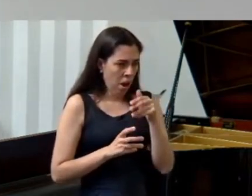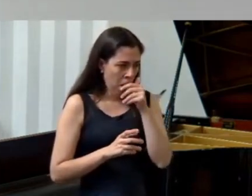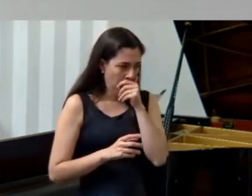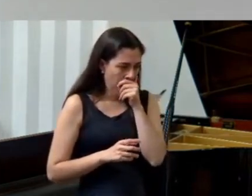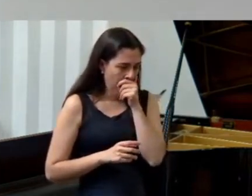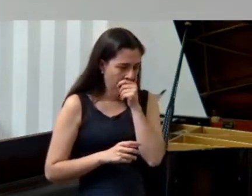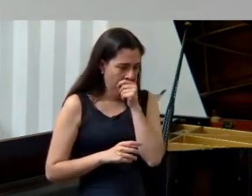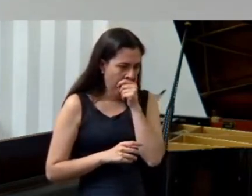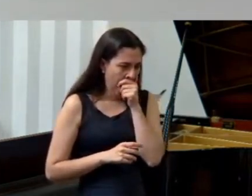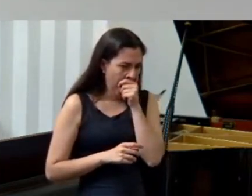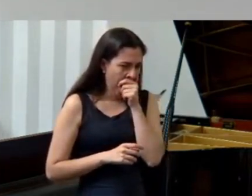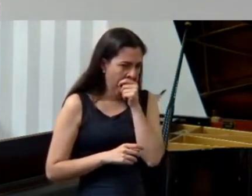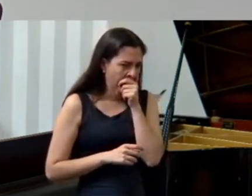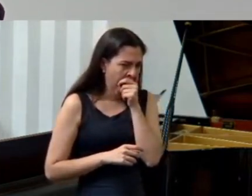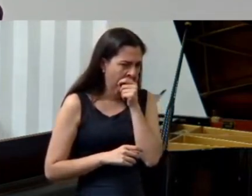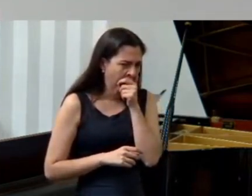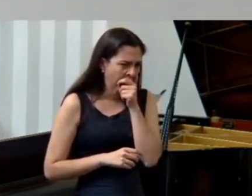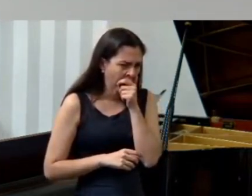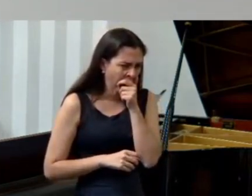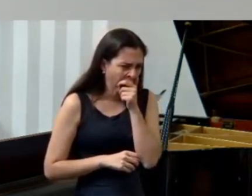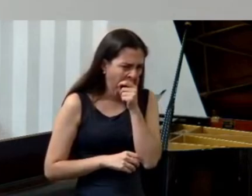Imagina que se Deus